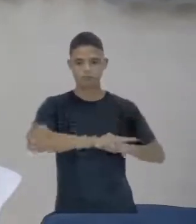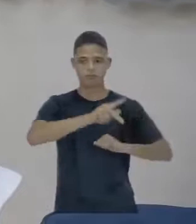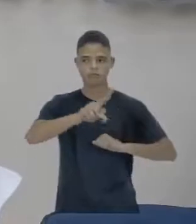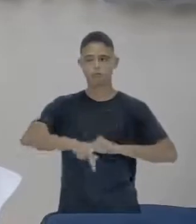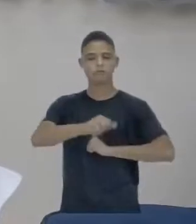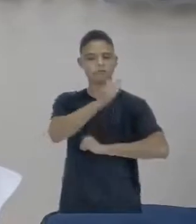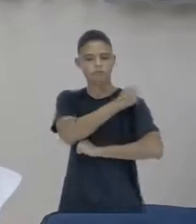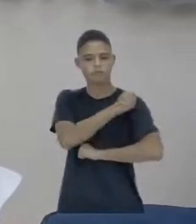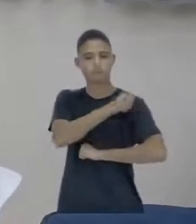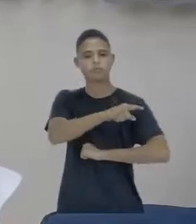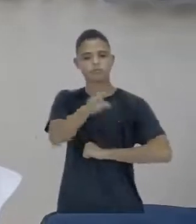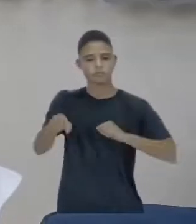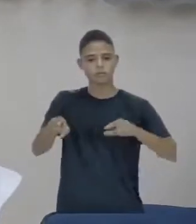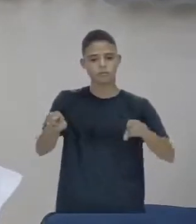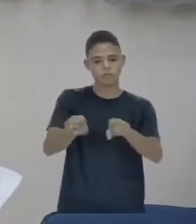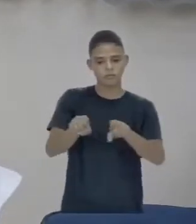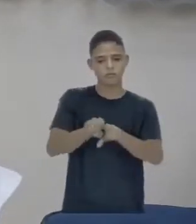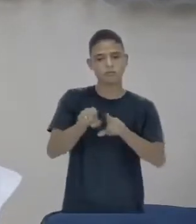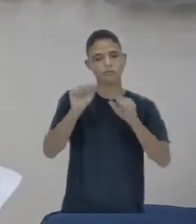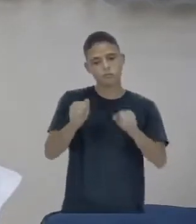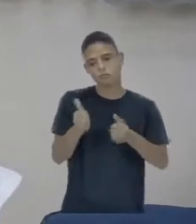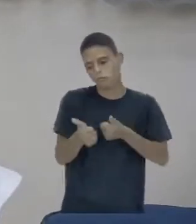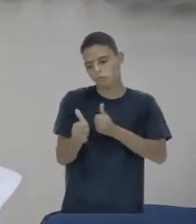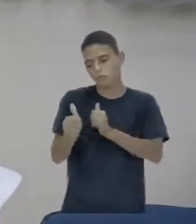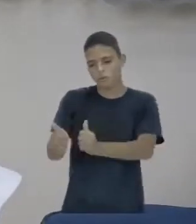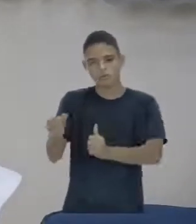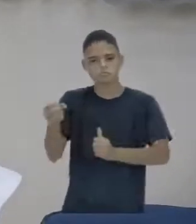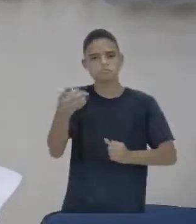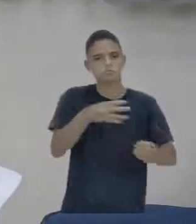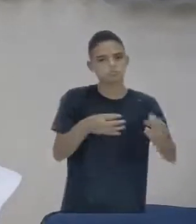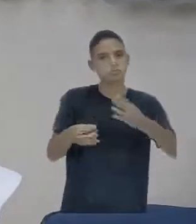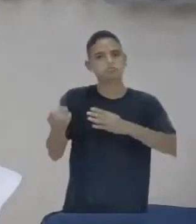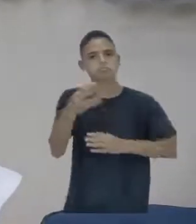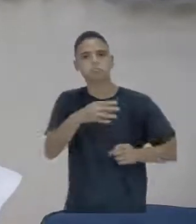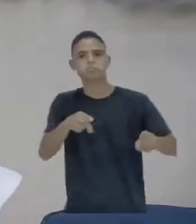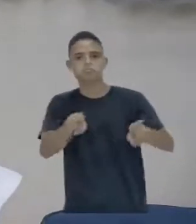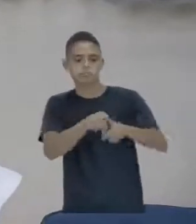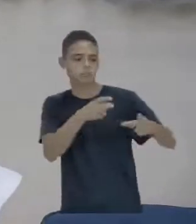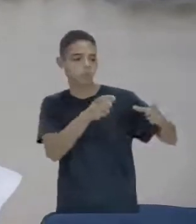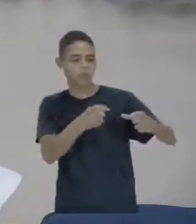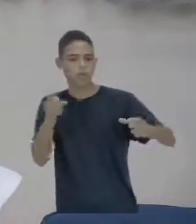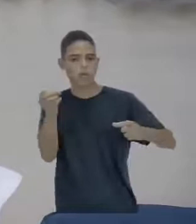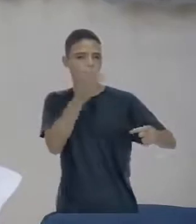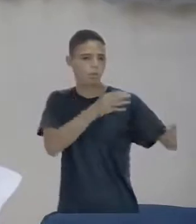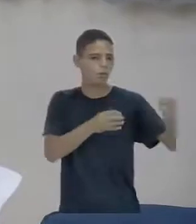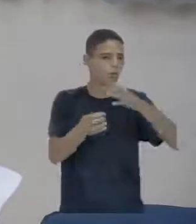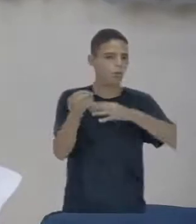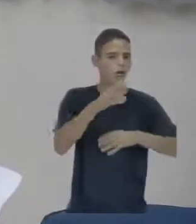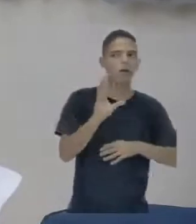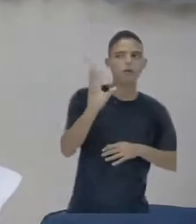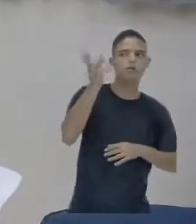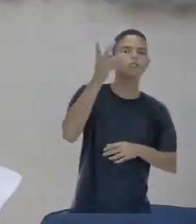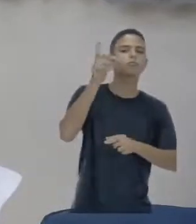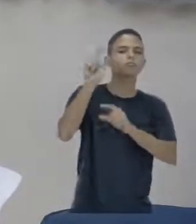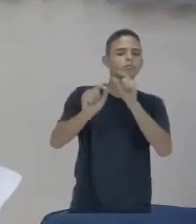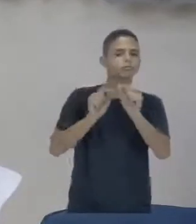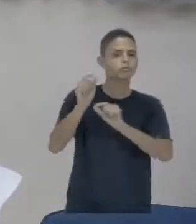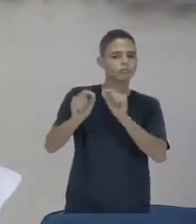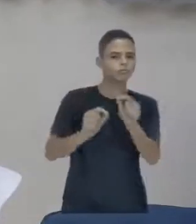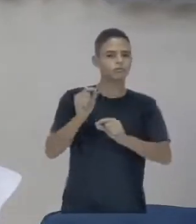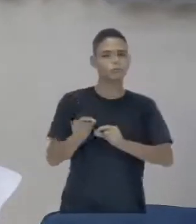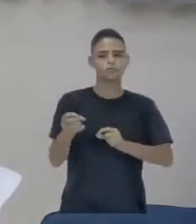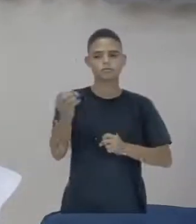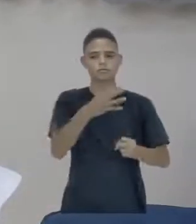E vocês também podem acompanhar aí as novidades, estúdios novos, o que está acontecendo aí, que tem de novidade para o